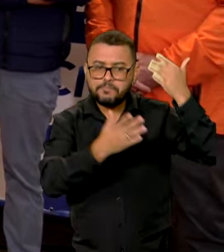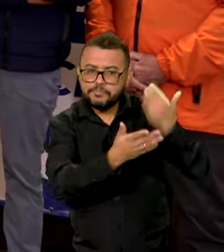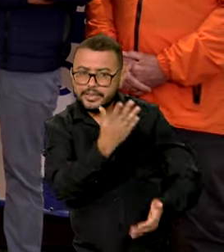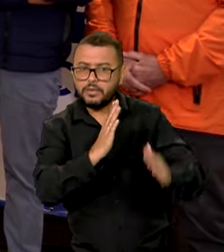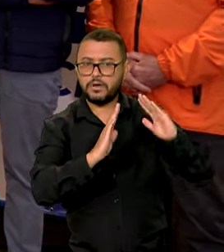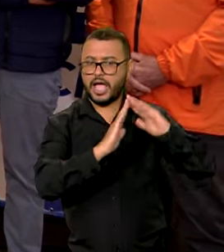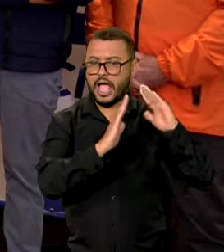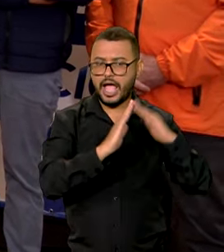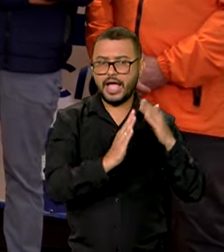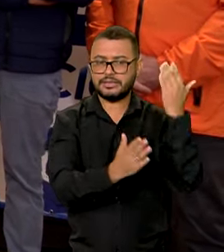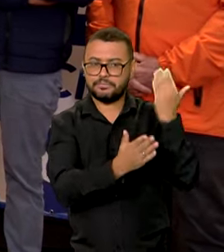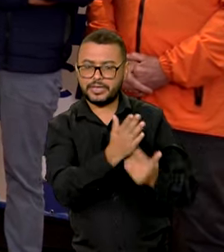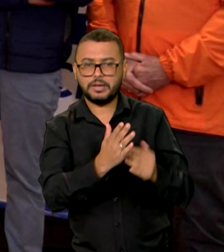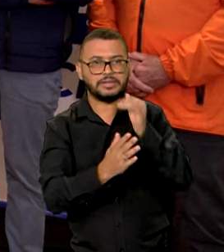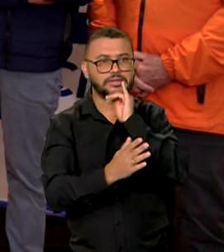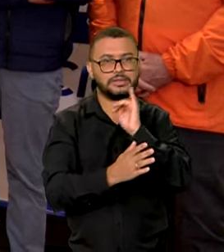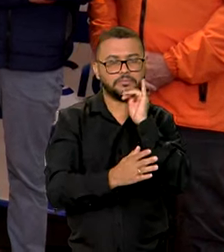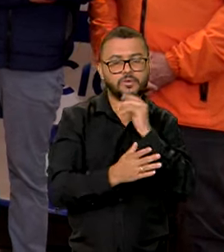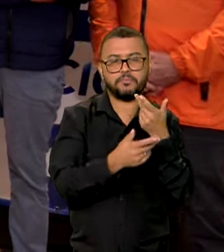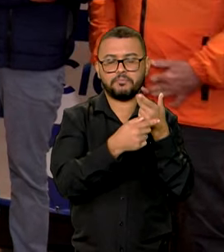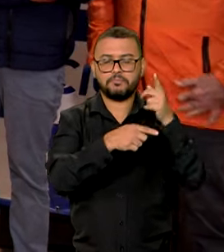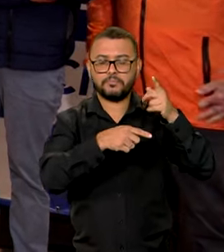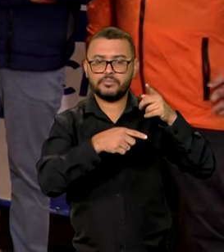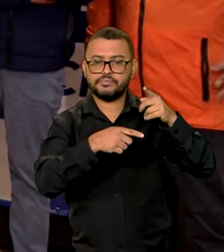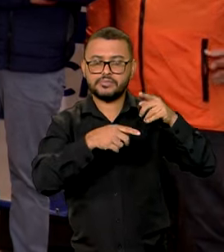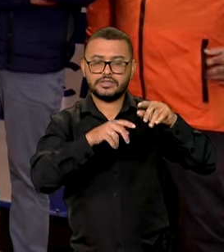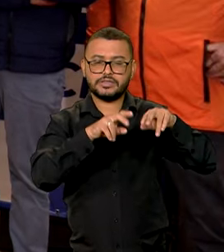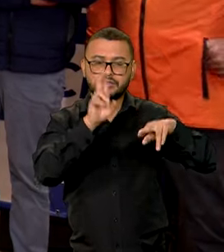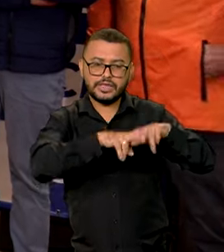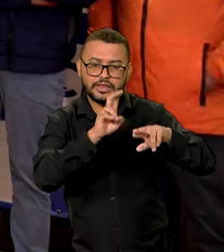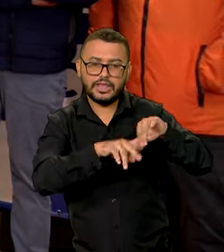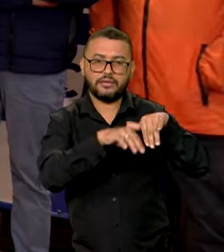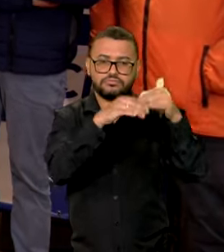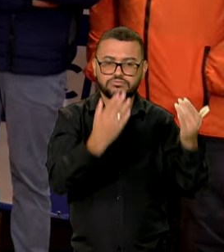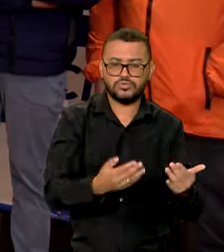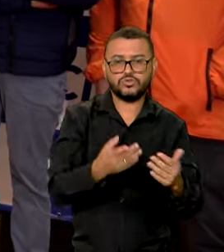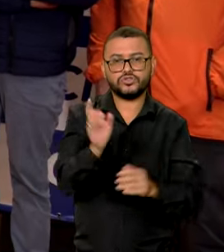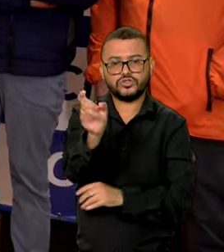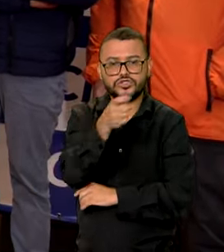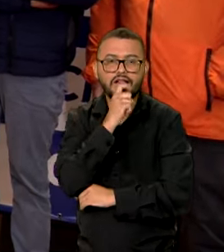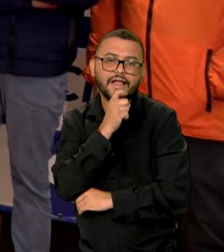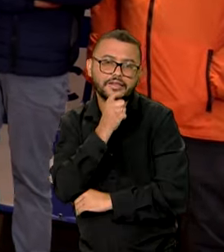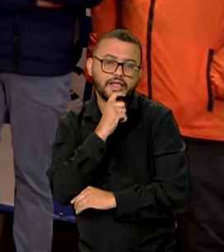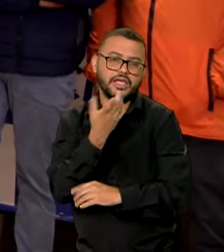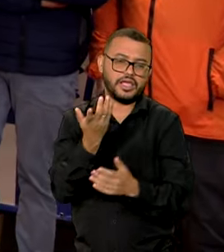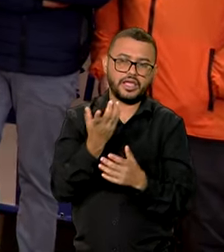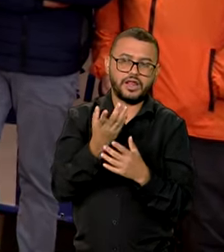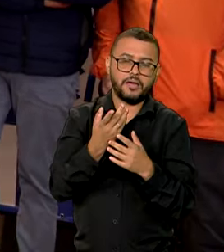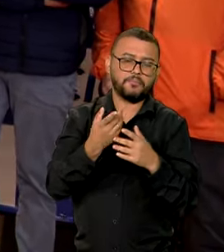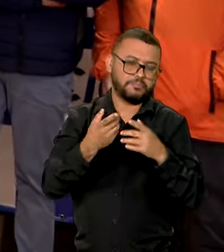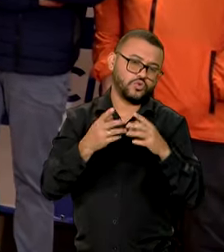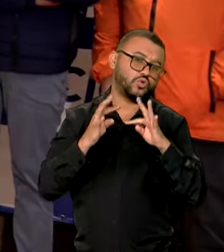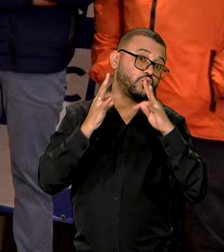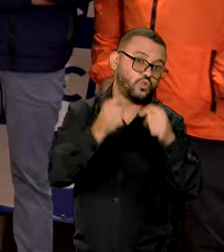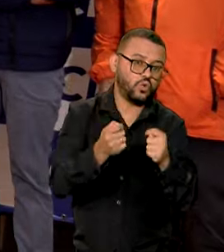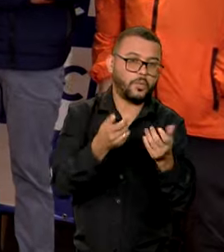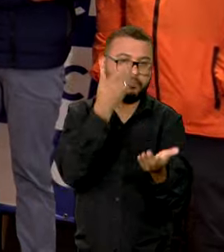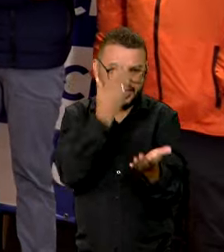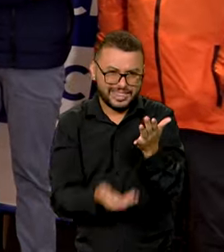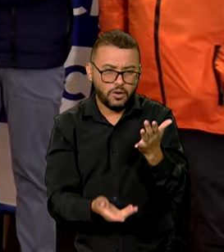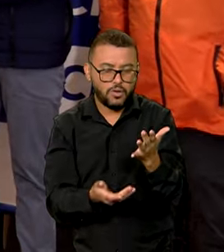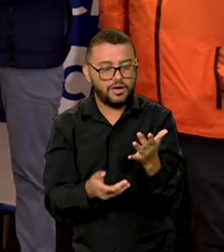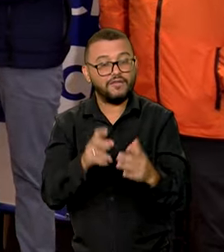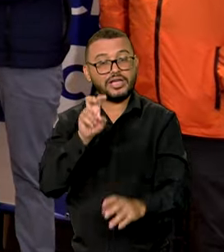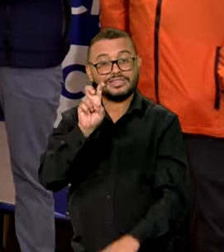perderam dentro da sua casa eletrodomésticos, linha branca, móveis, receberão